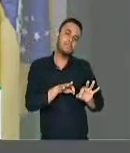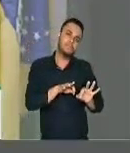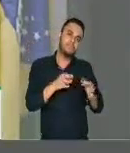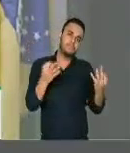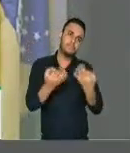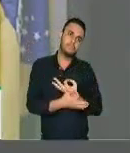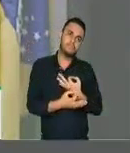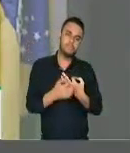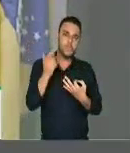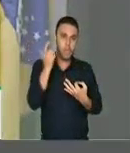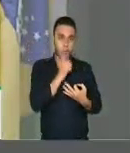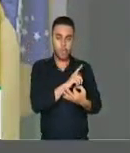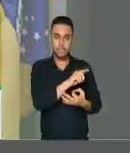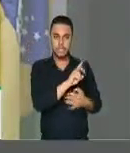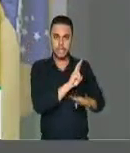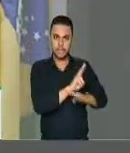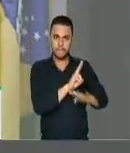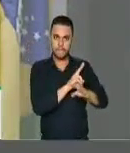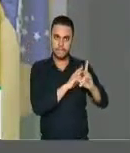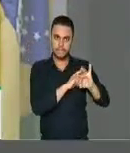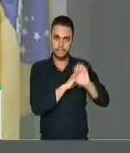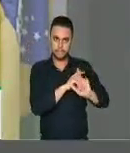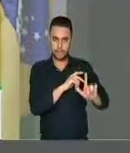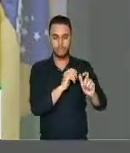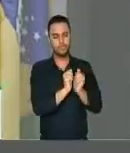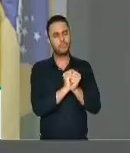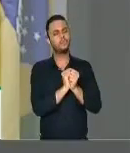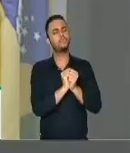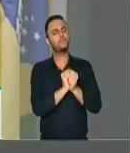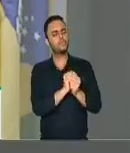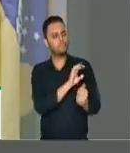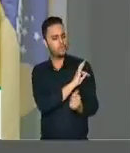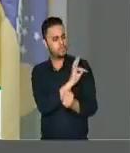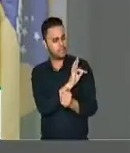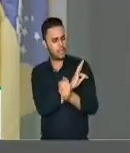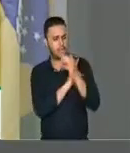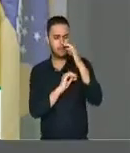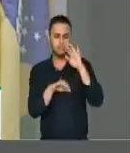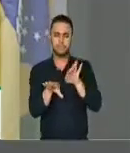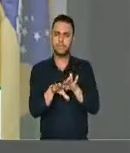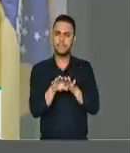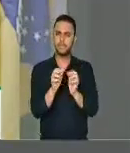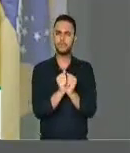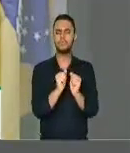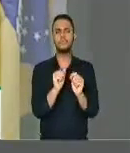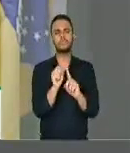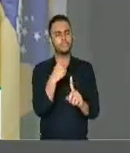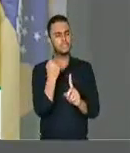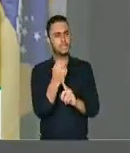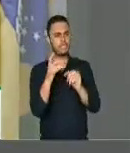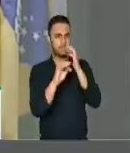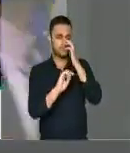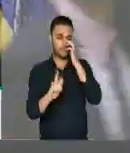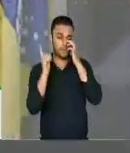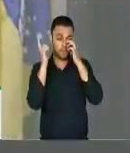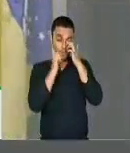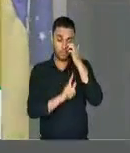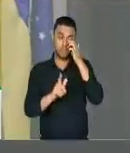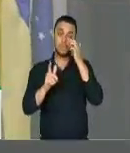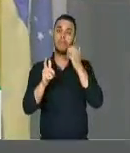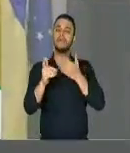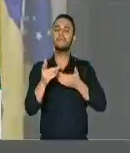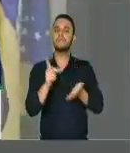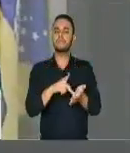para que possa a Defesa Civil, junto, né, com seus técnicos e junto com a sociedade civil organizada, possa estar